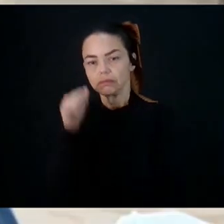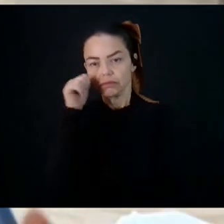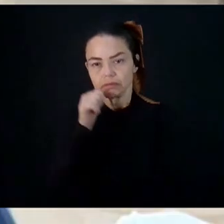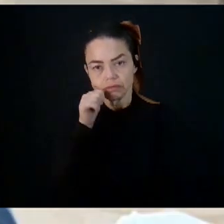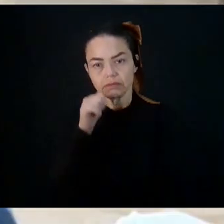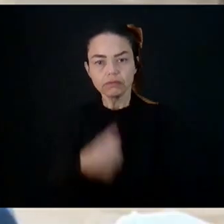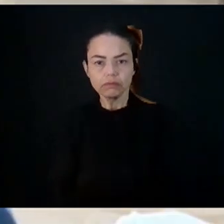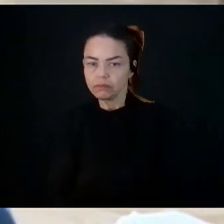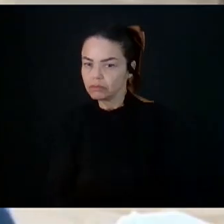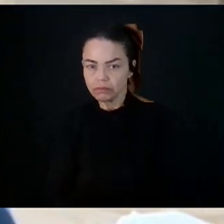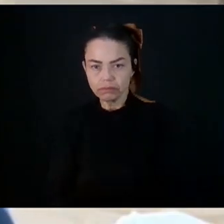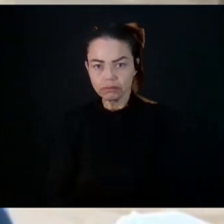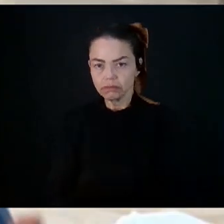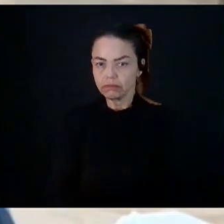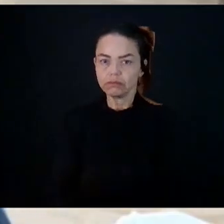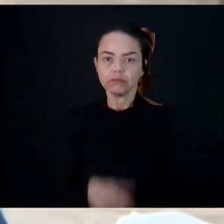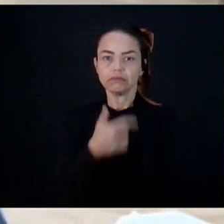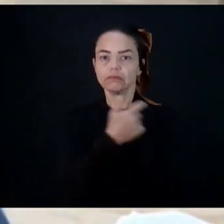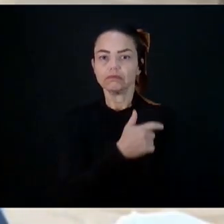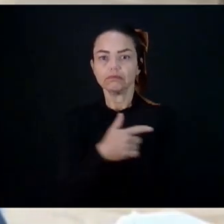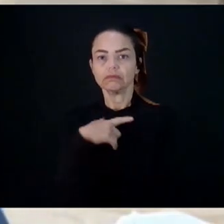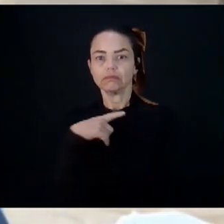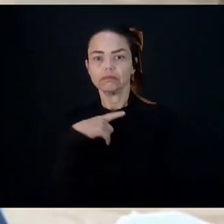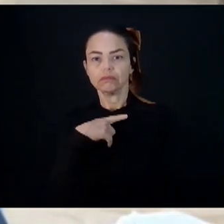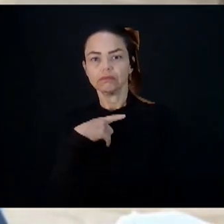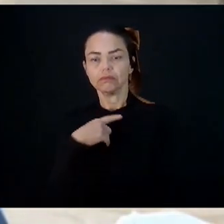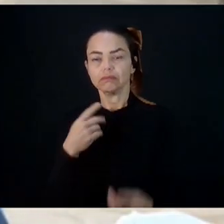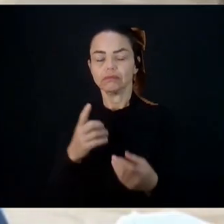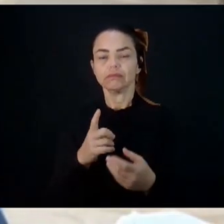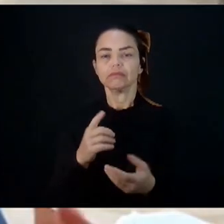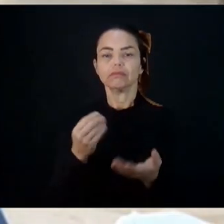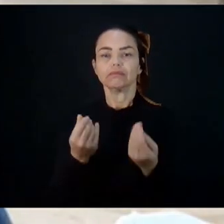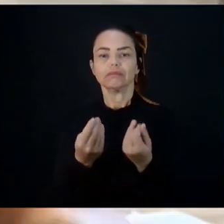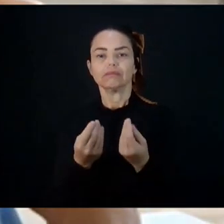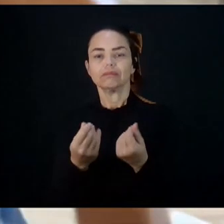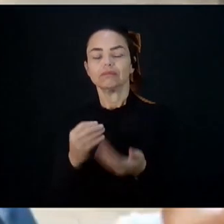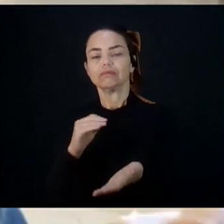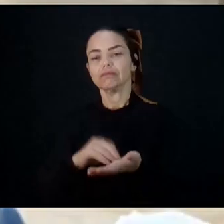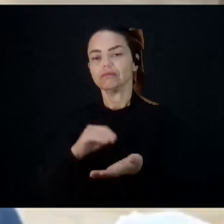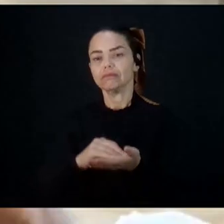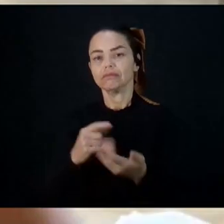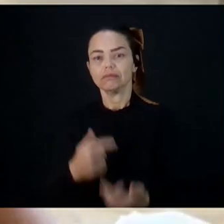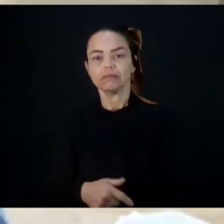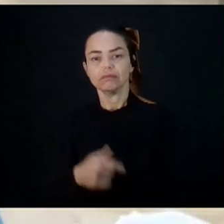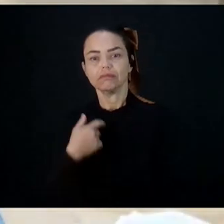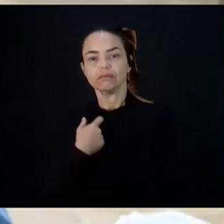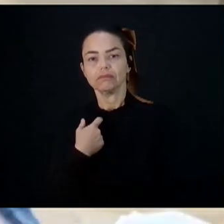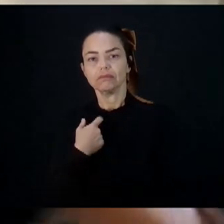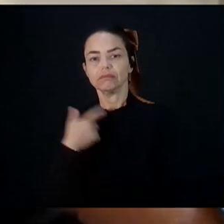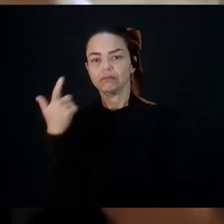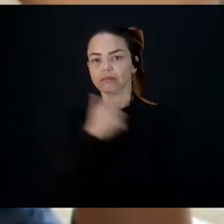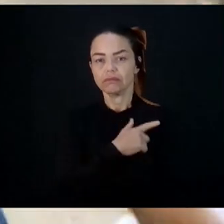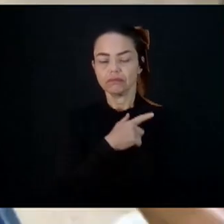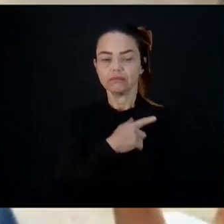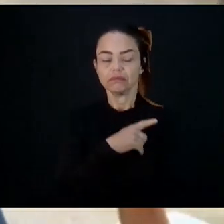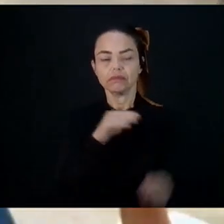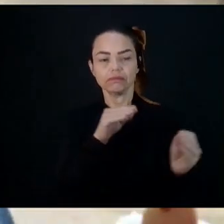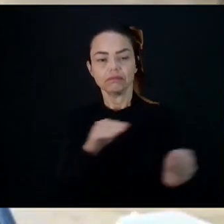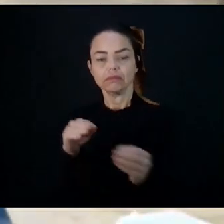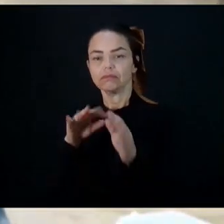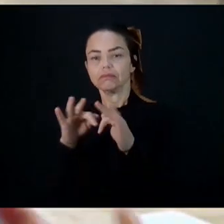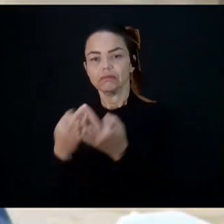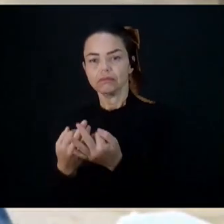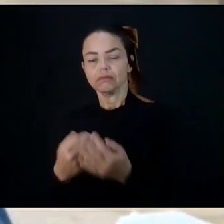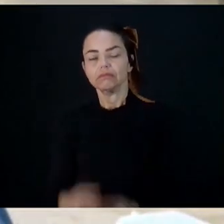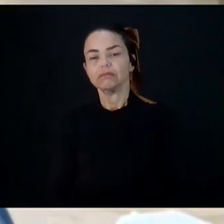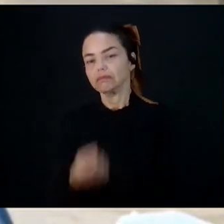que provavelmente tem um déficit afetivo muito grande, porque ela consegue sair de uma família para outra e está tudo bem,